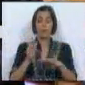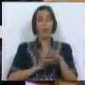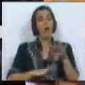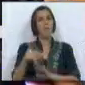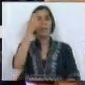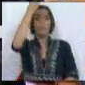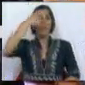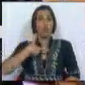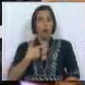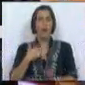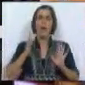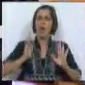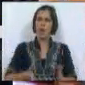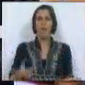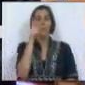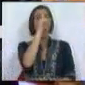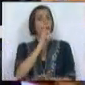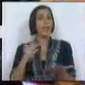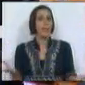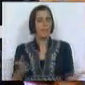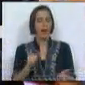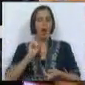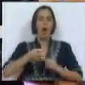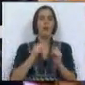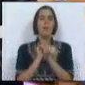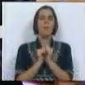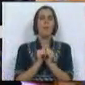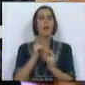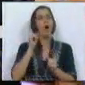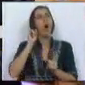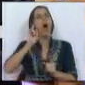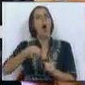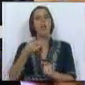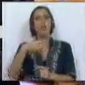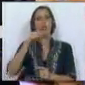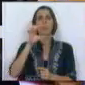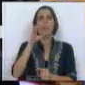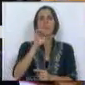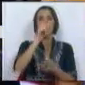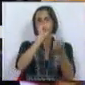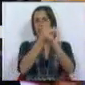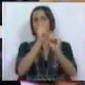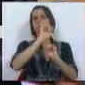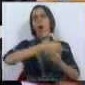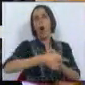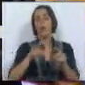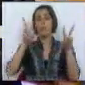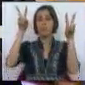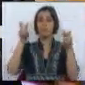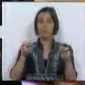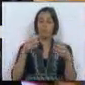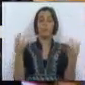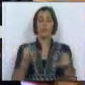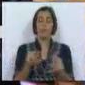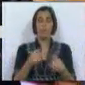fazermos a história, convém lembrar aquilo que foi o papel reacionário do Partido Comunista nessa matéria, porque